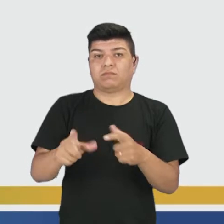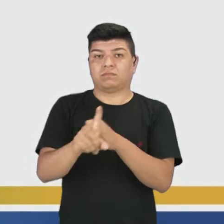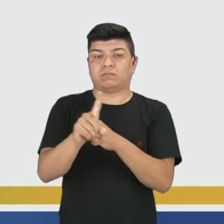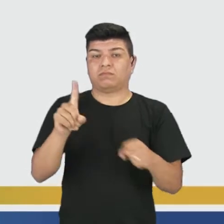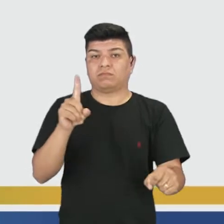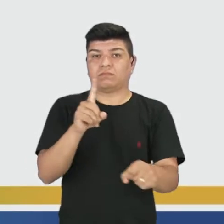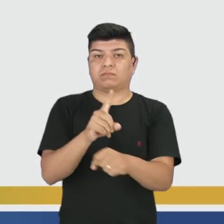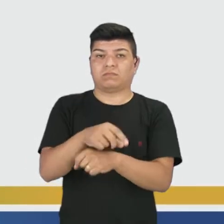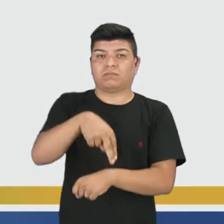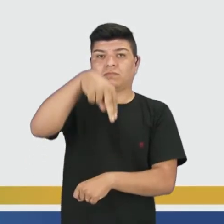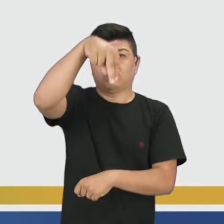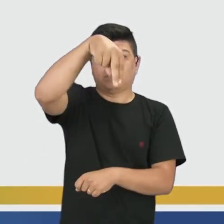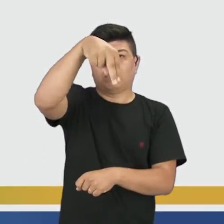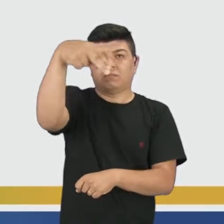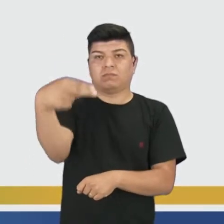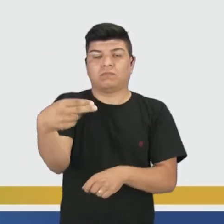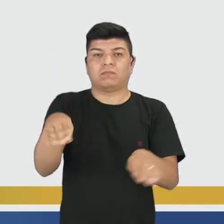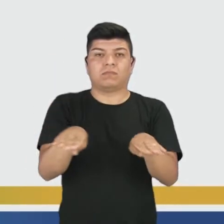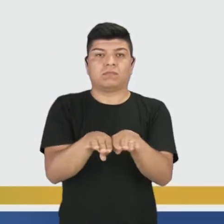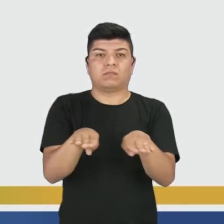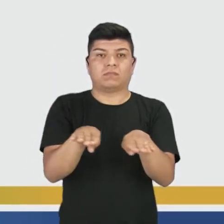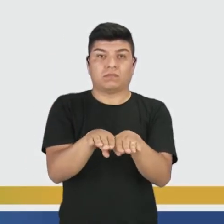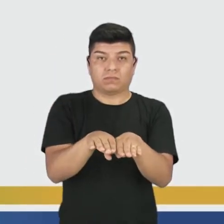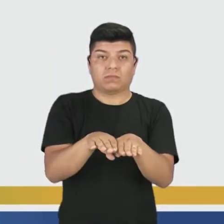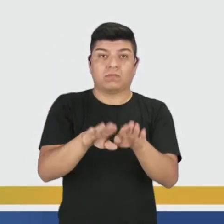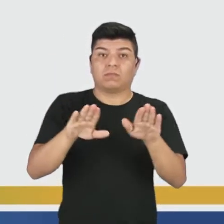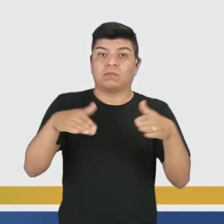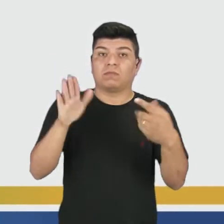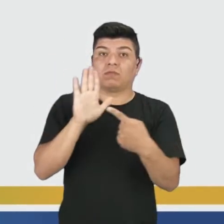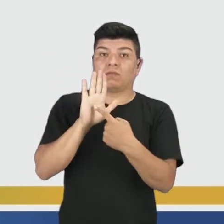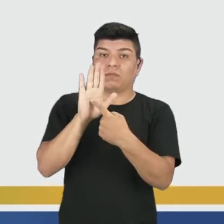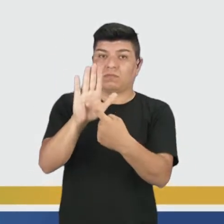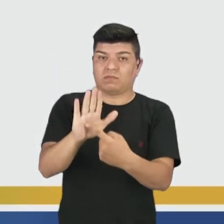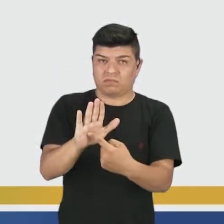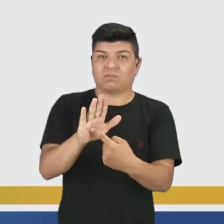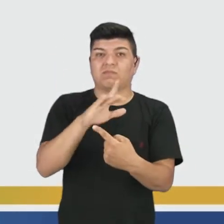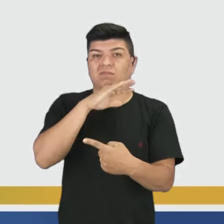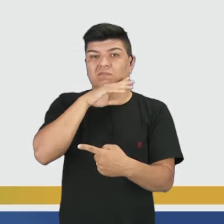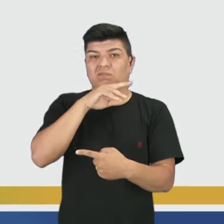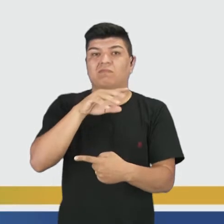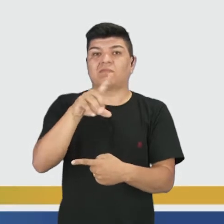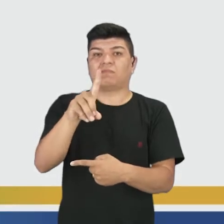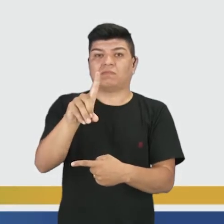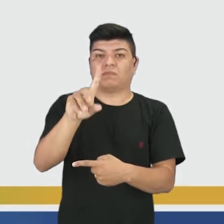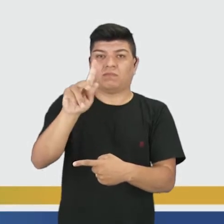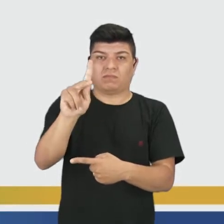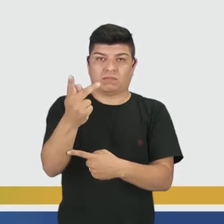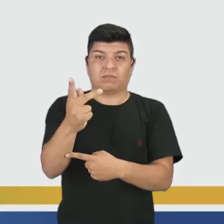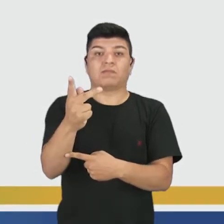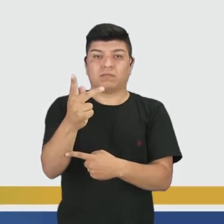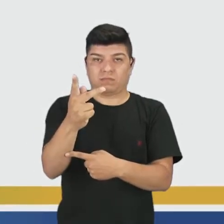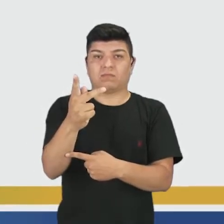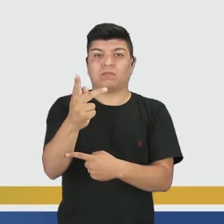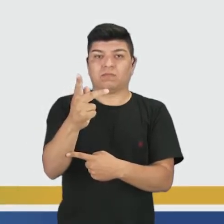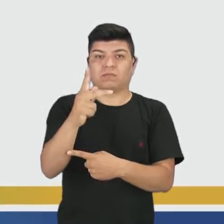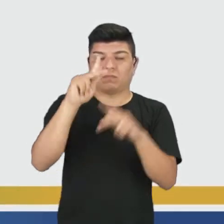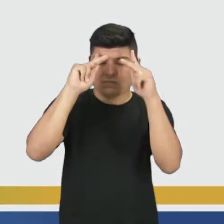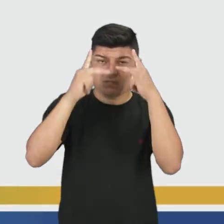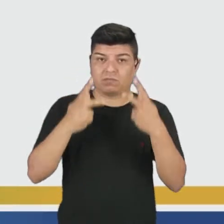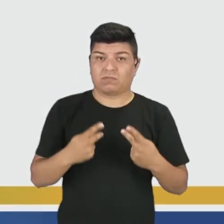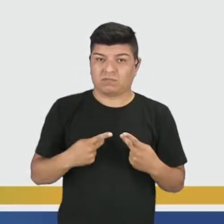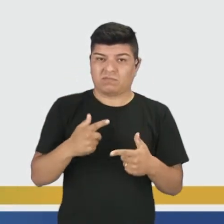problemas sociais são o Norte e o Nordeste, os quais apresentam os piores IDHs, Índice de Desenvolvimento